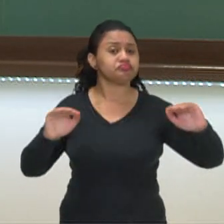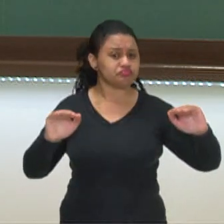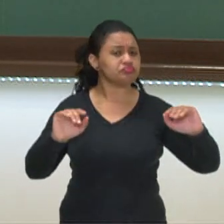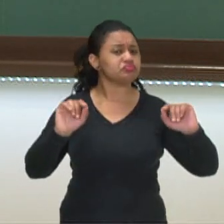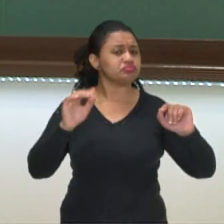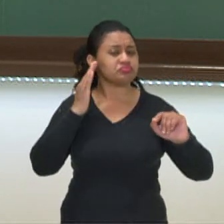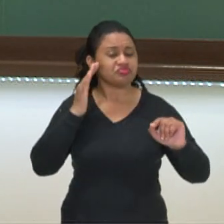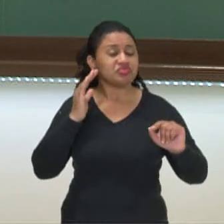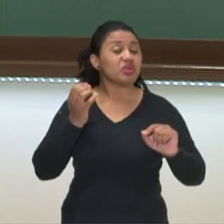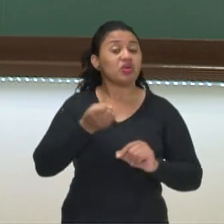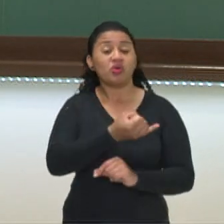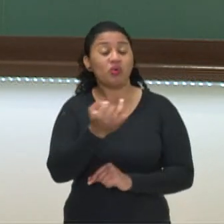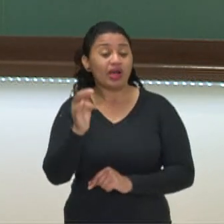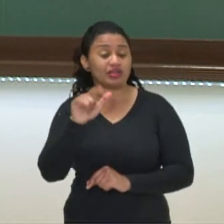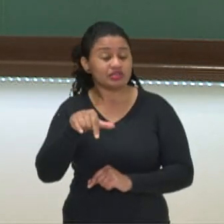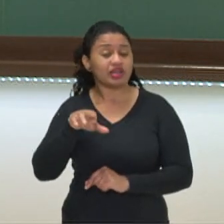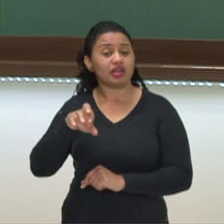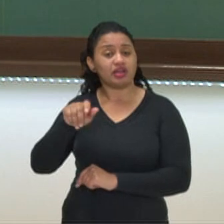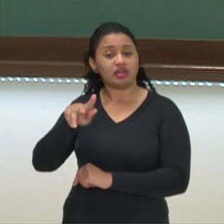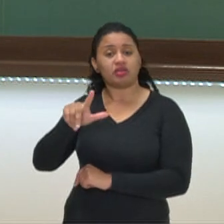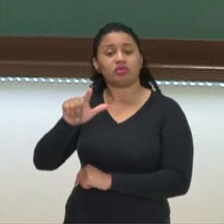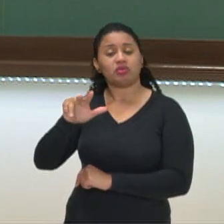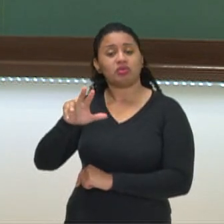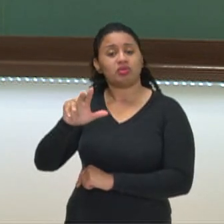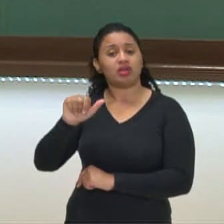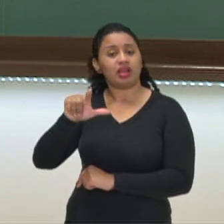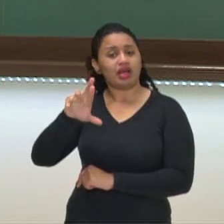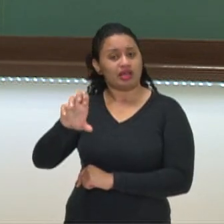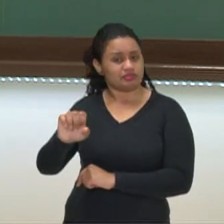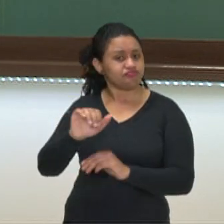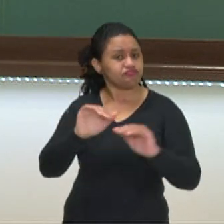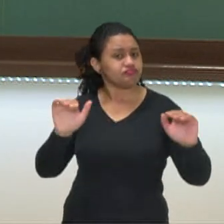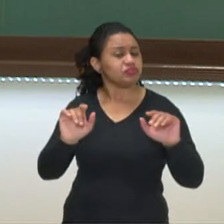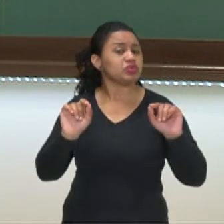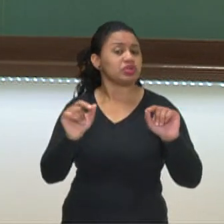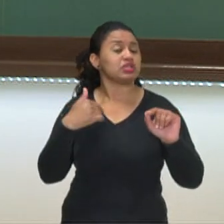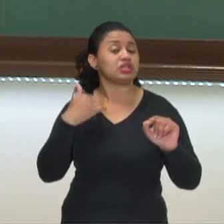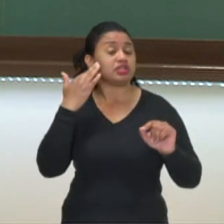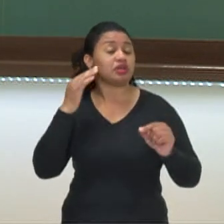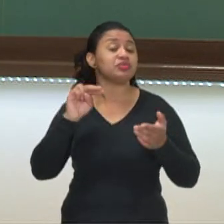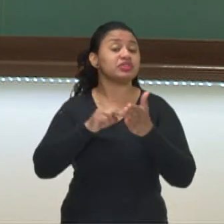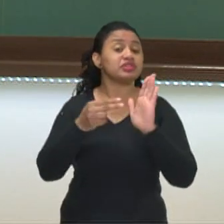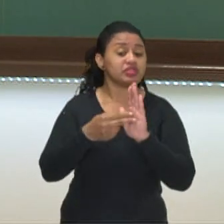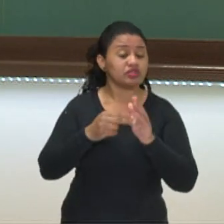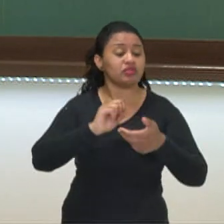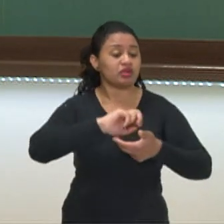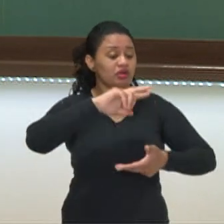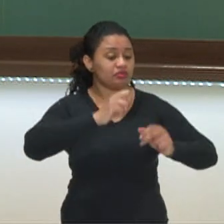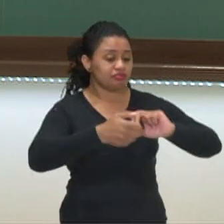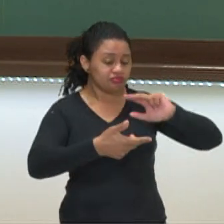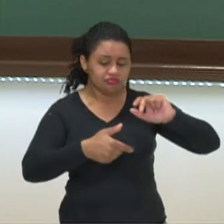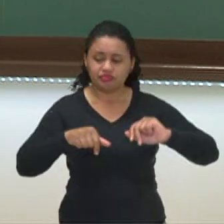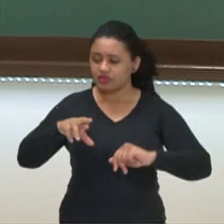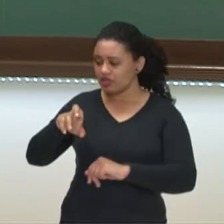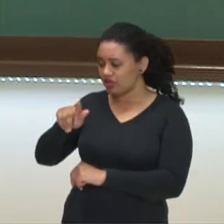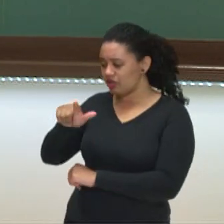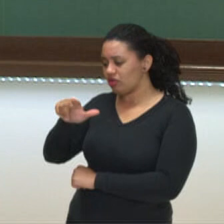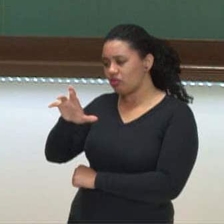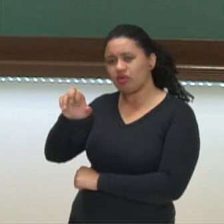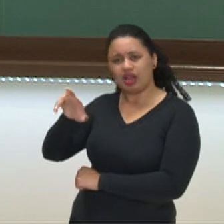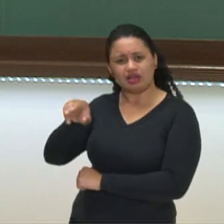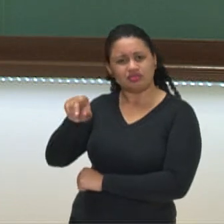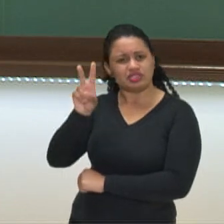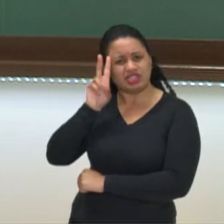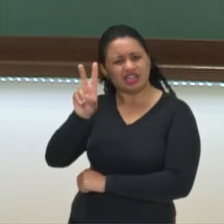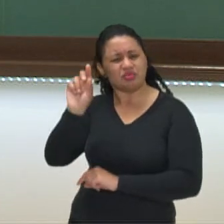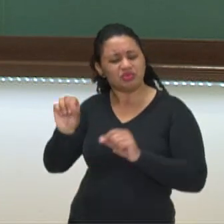sabem quais são poliedros regulares? Sabe o que significa esses termos, tanto poliedro e irregular? Já lembraram